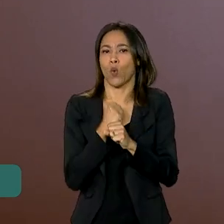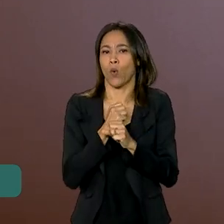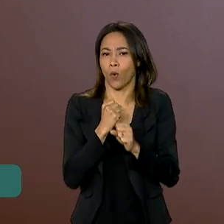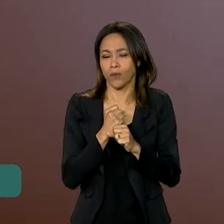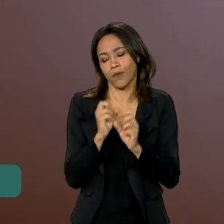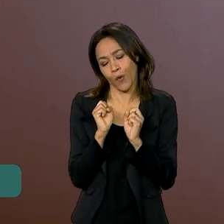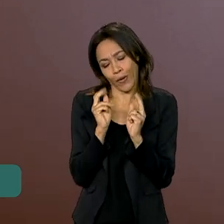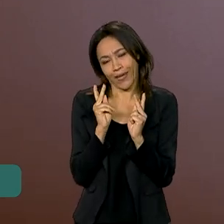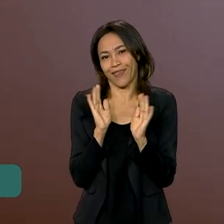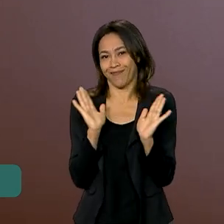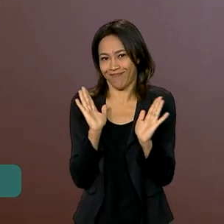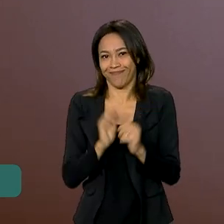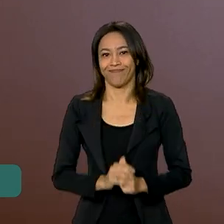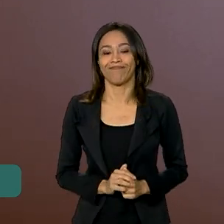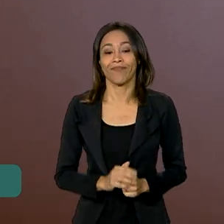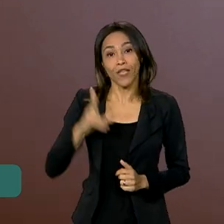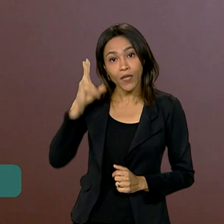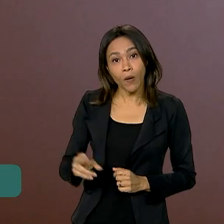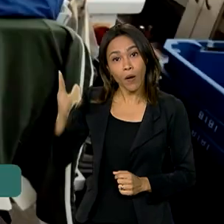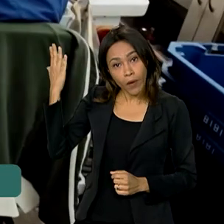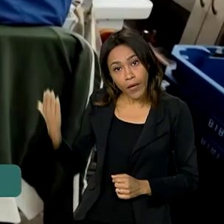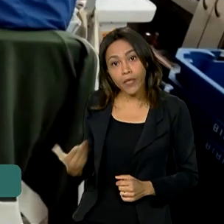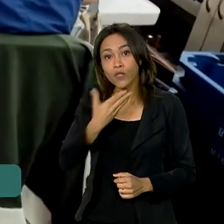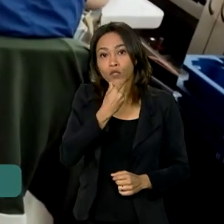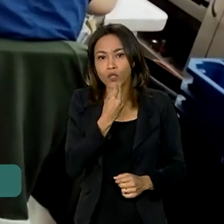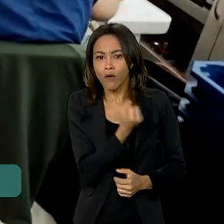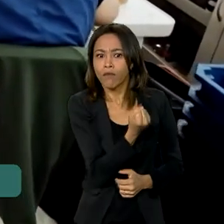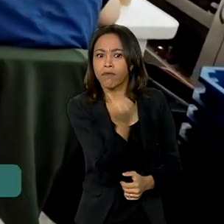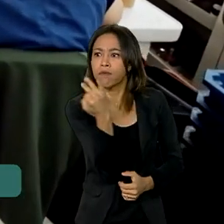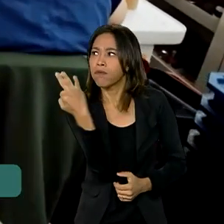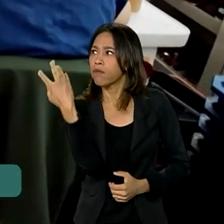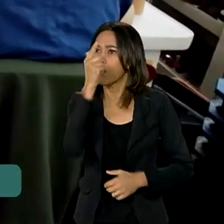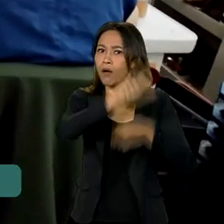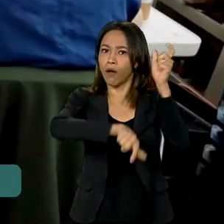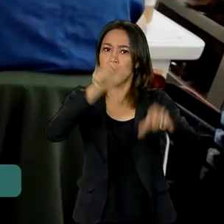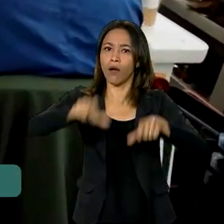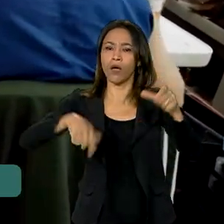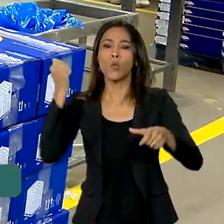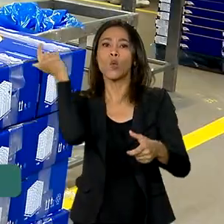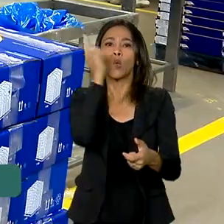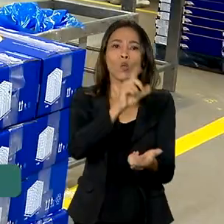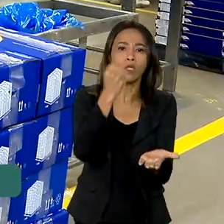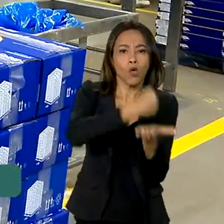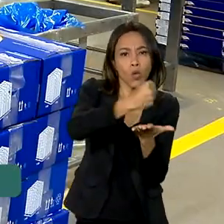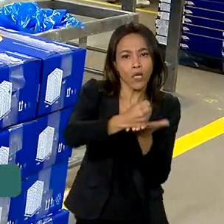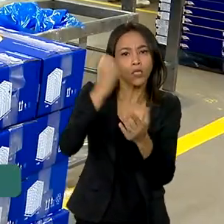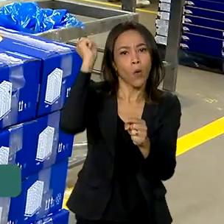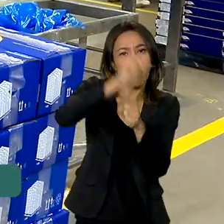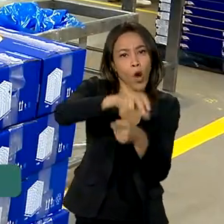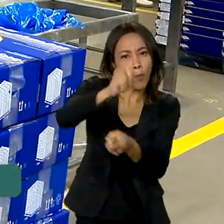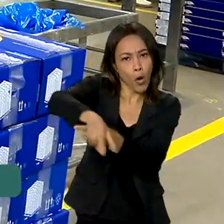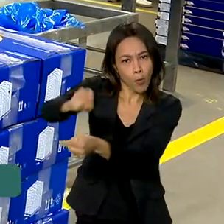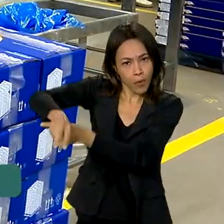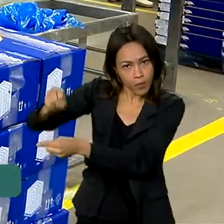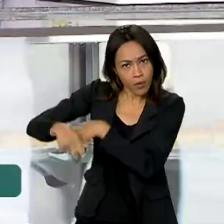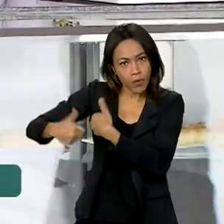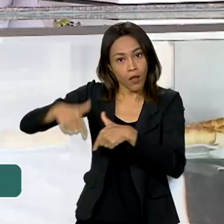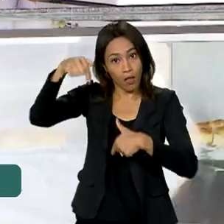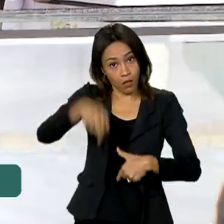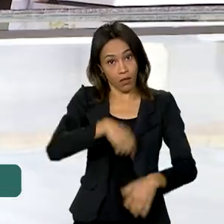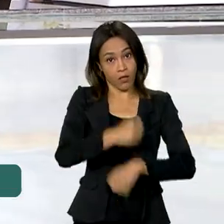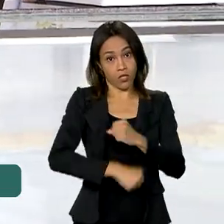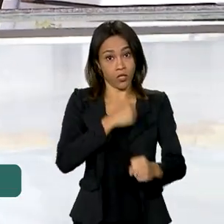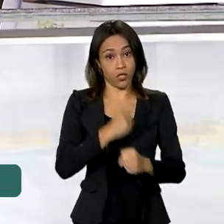Está tudo ok. Assim como Ariel, milhares de brasileiros conseguiram novos postos de trabalho neste ano.